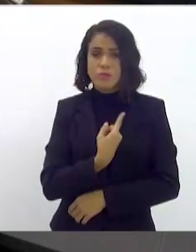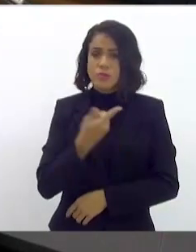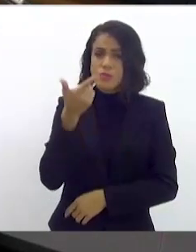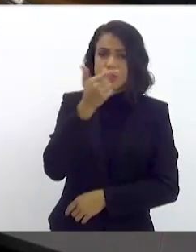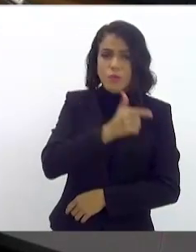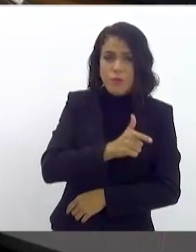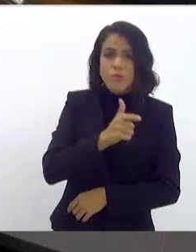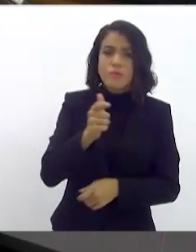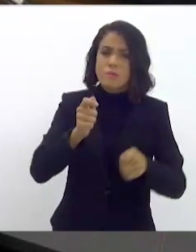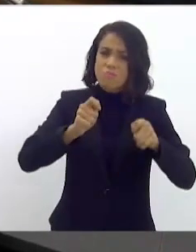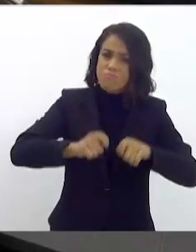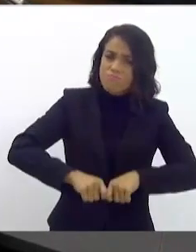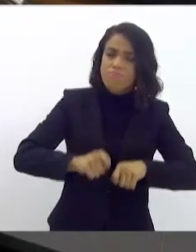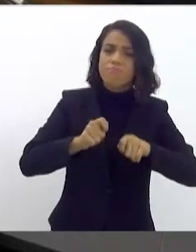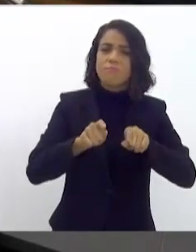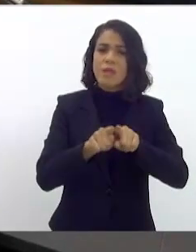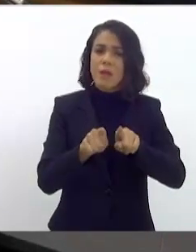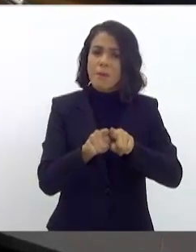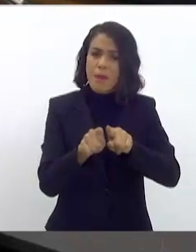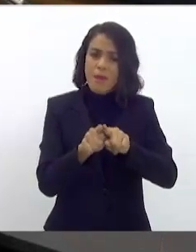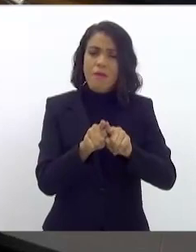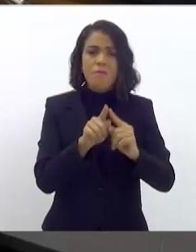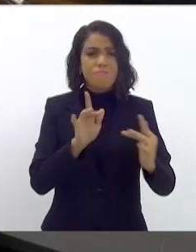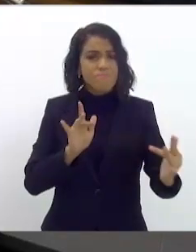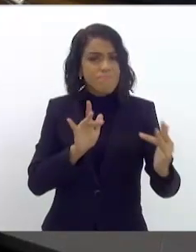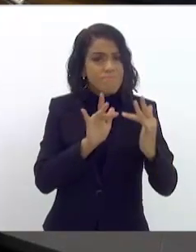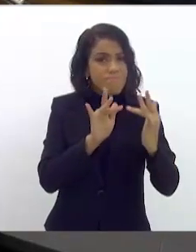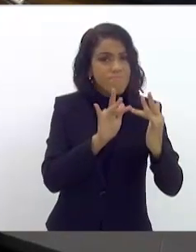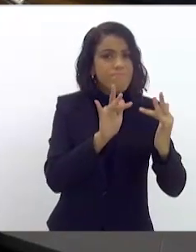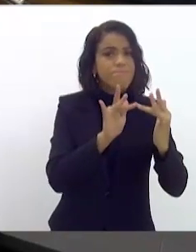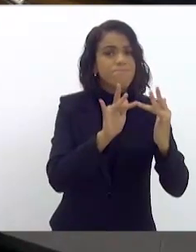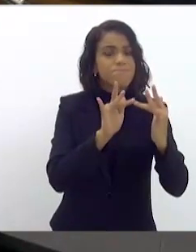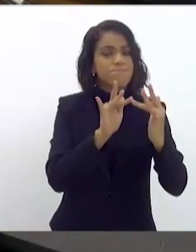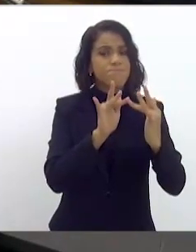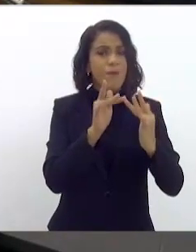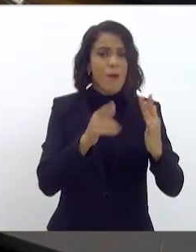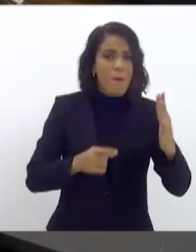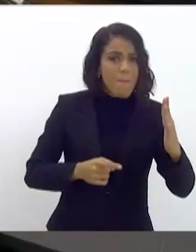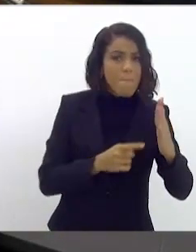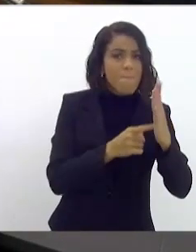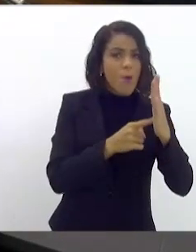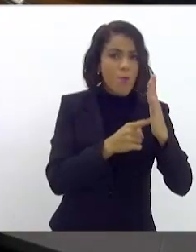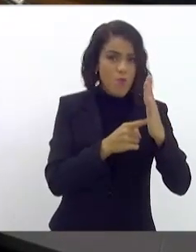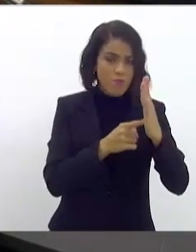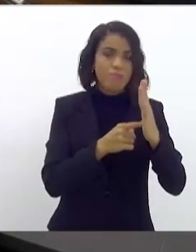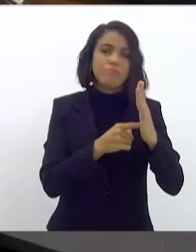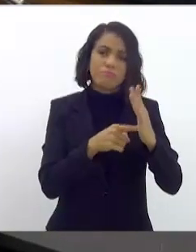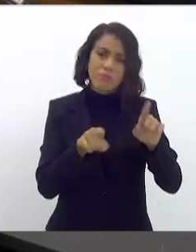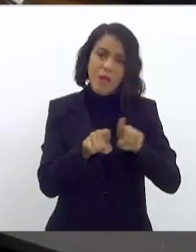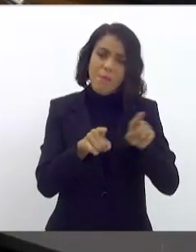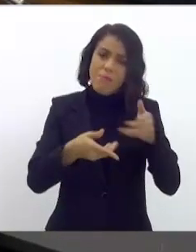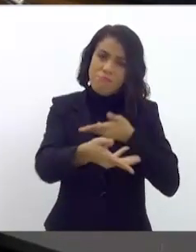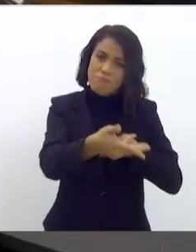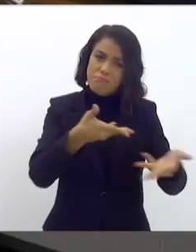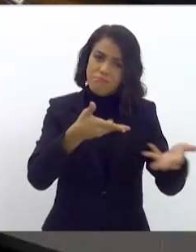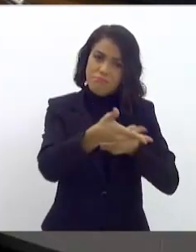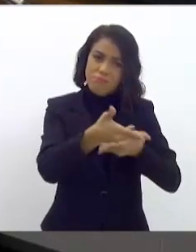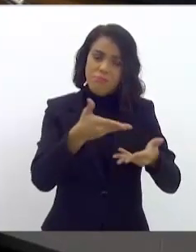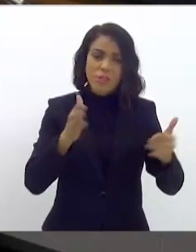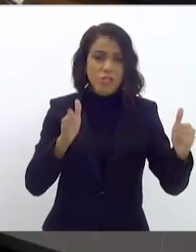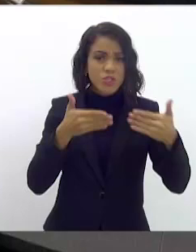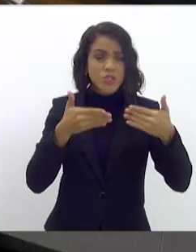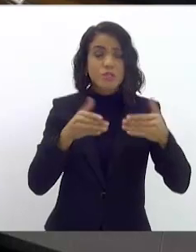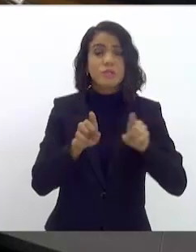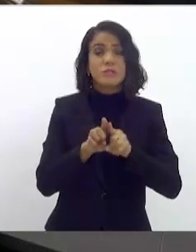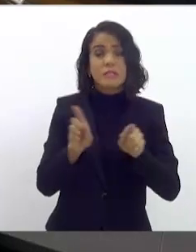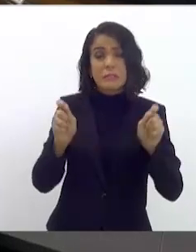possa estar também fazendo essa manifestação, né, estabelecendo esse canal direto. E também, se